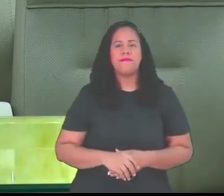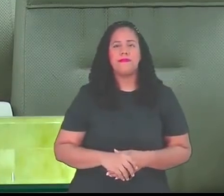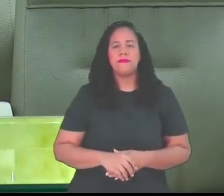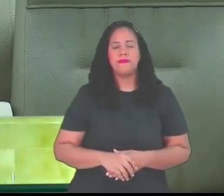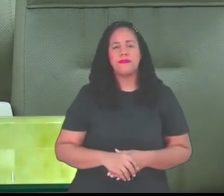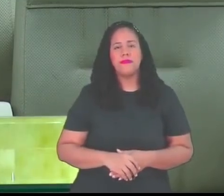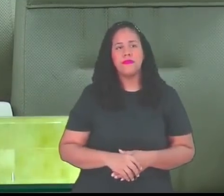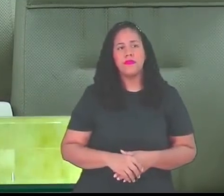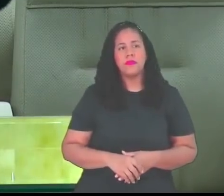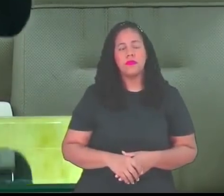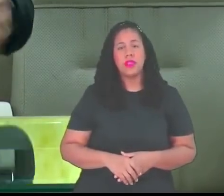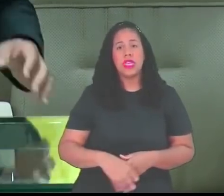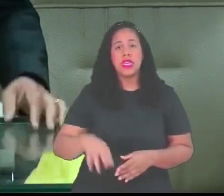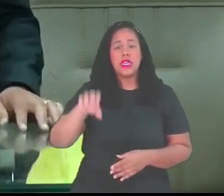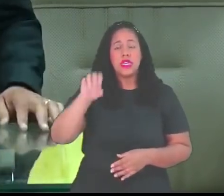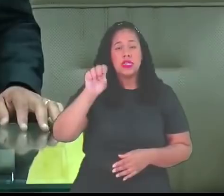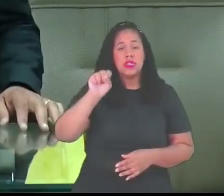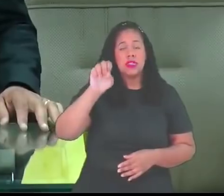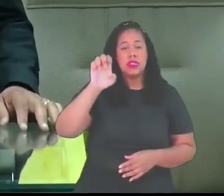Senaqueribe corre.